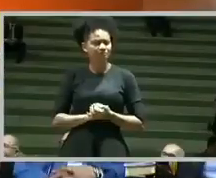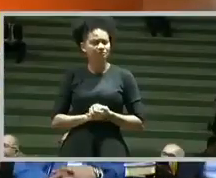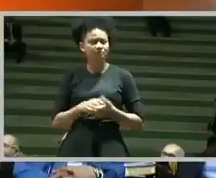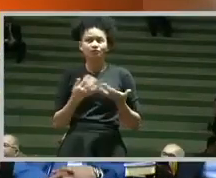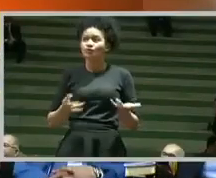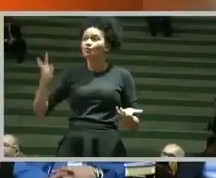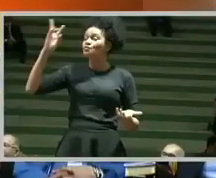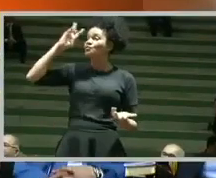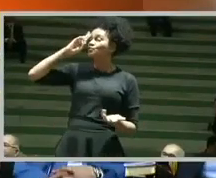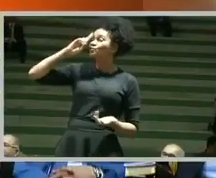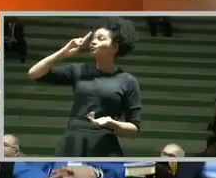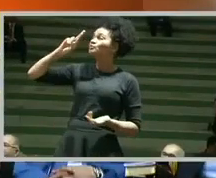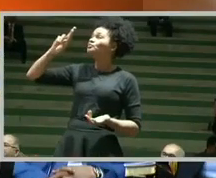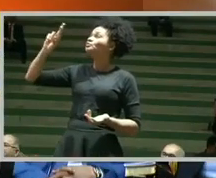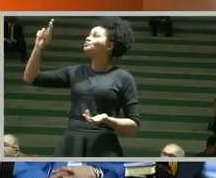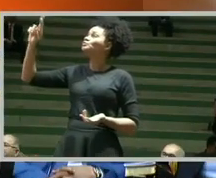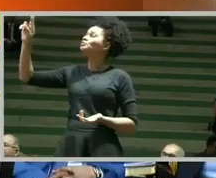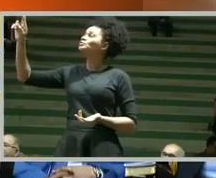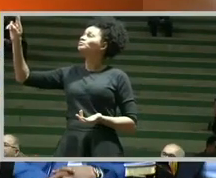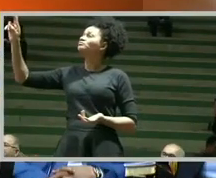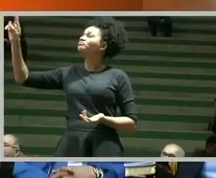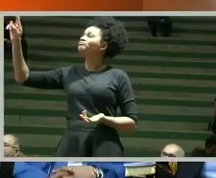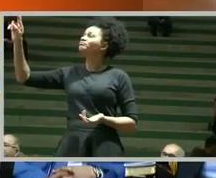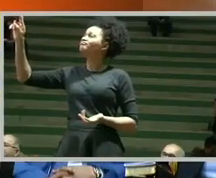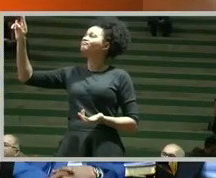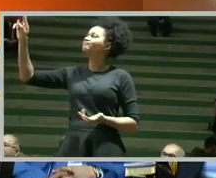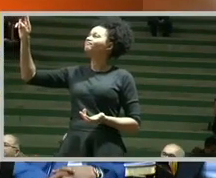Quando o Senhor fez,